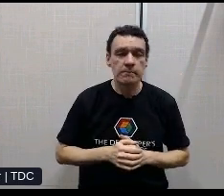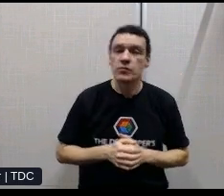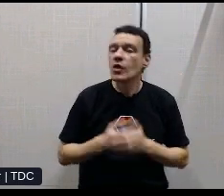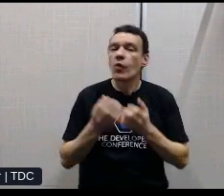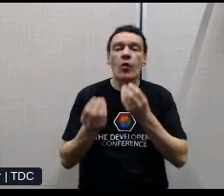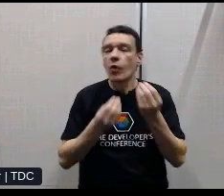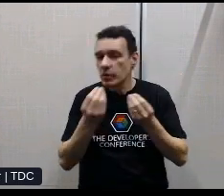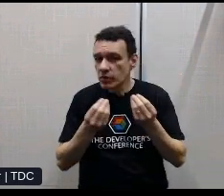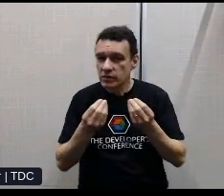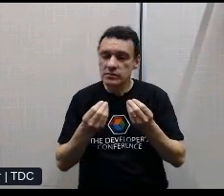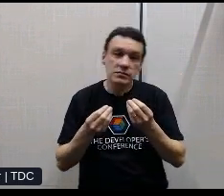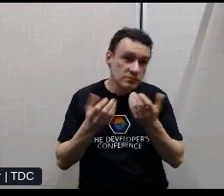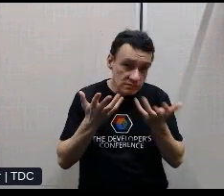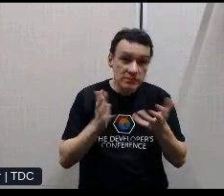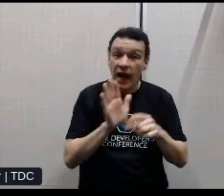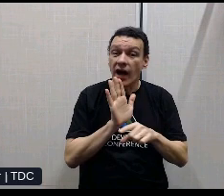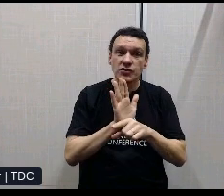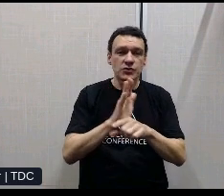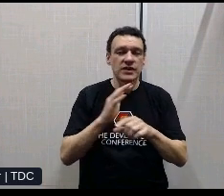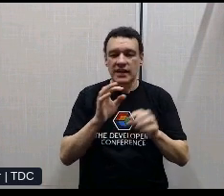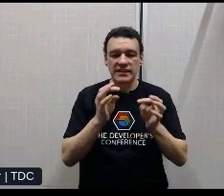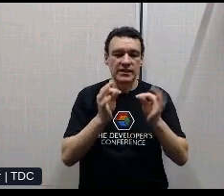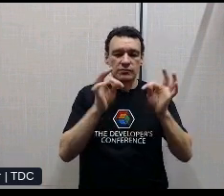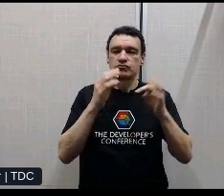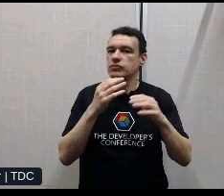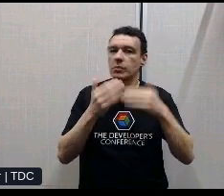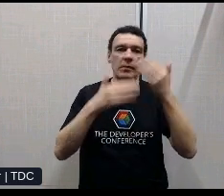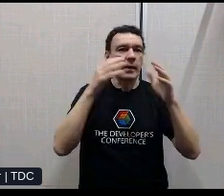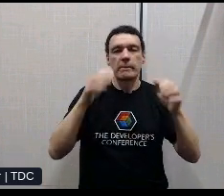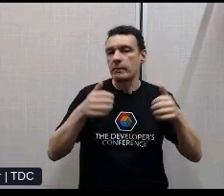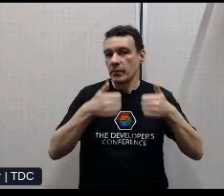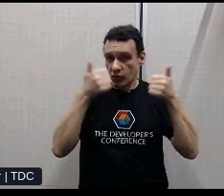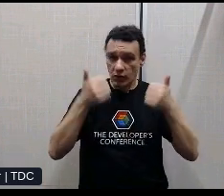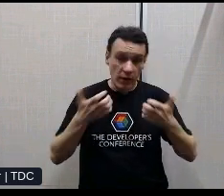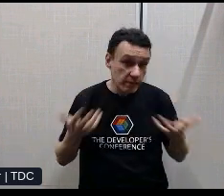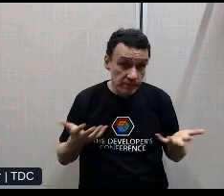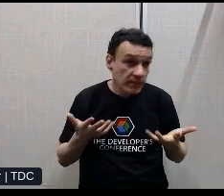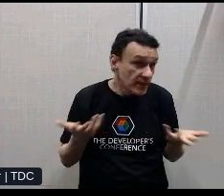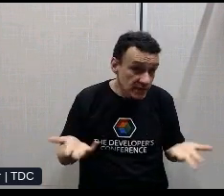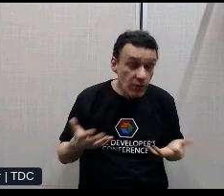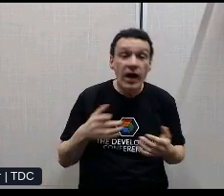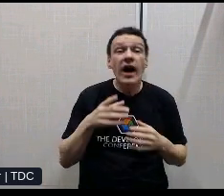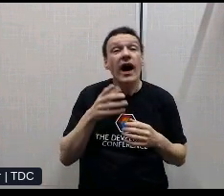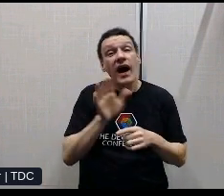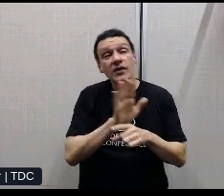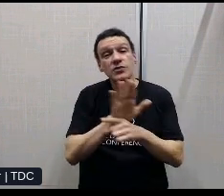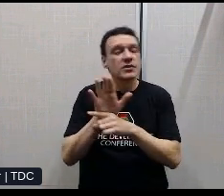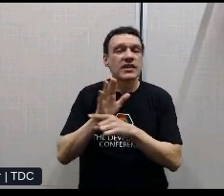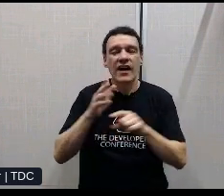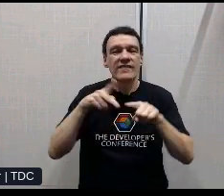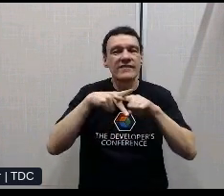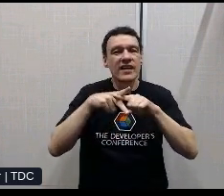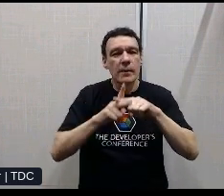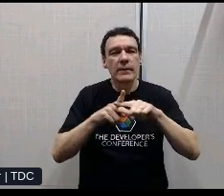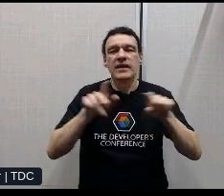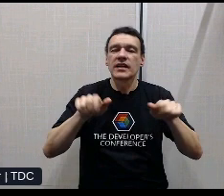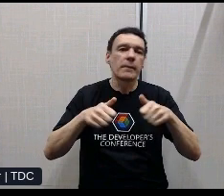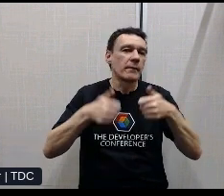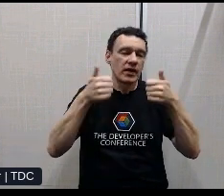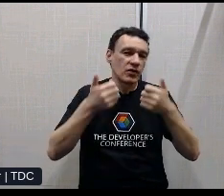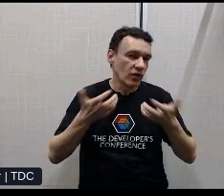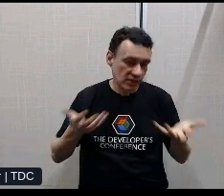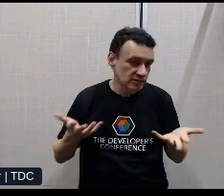desses avanços tecnológicos. E o uso dessas ferramentas, ele torna, como dito, o dia a dia da população mais